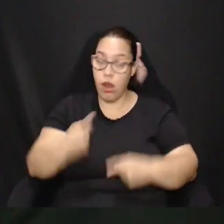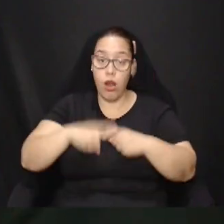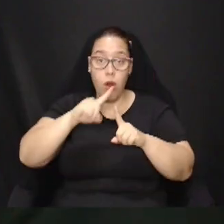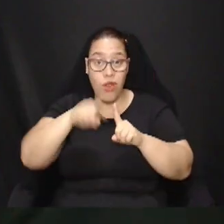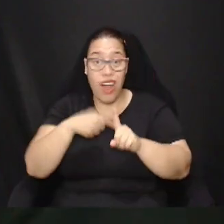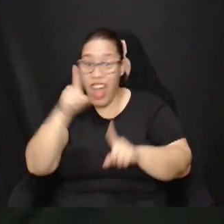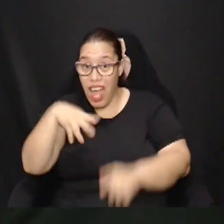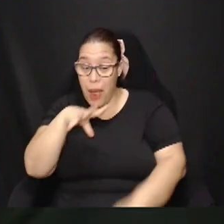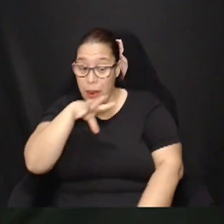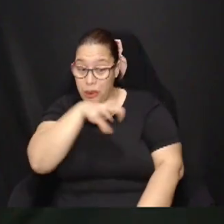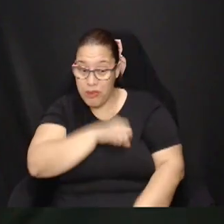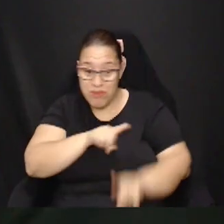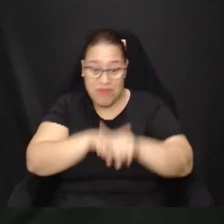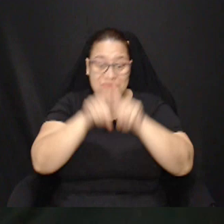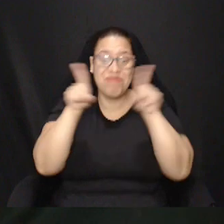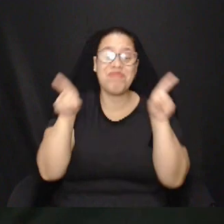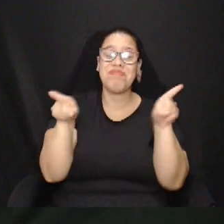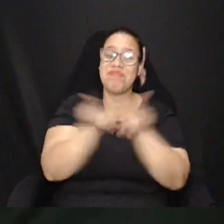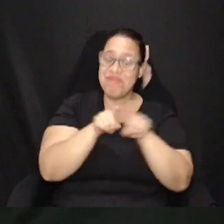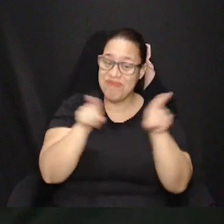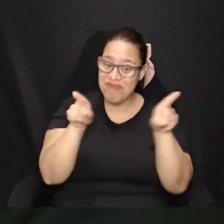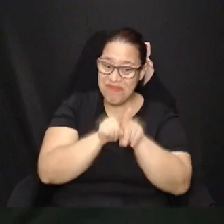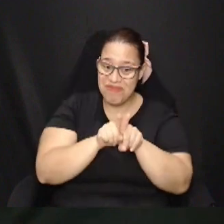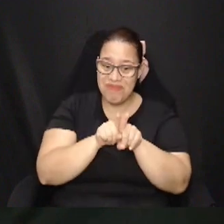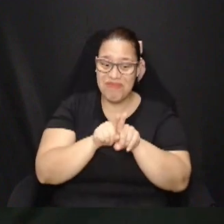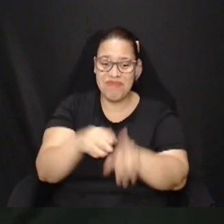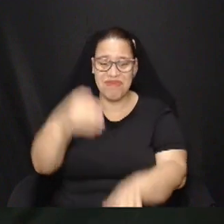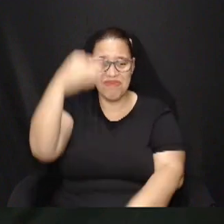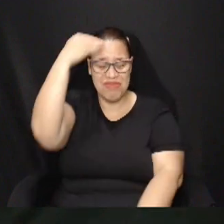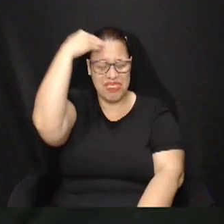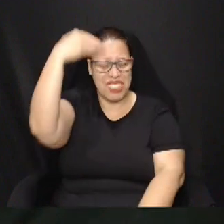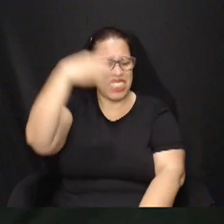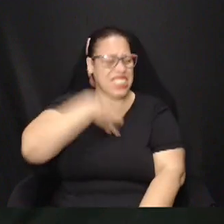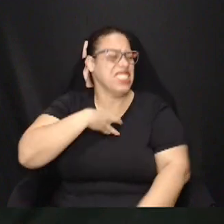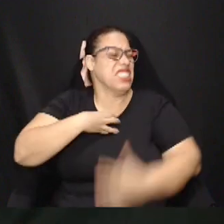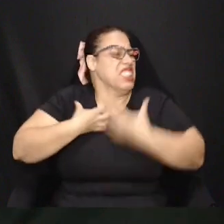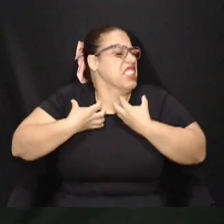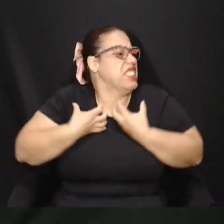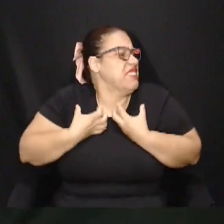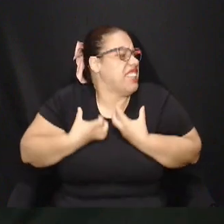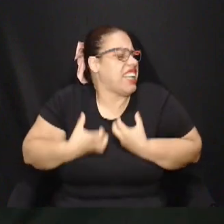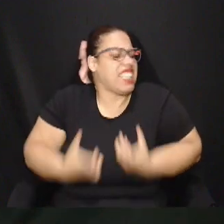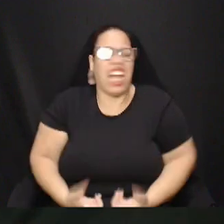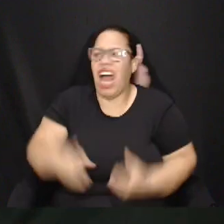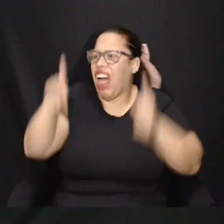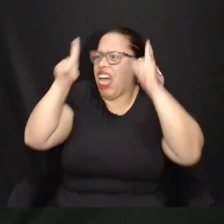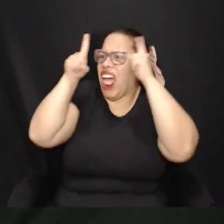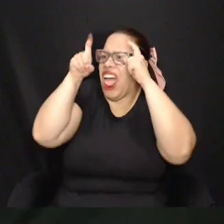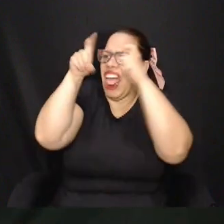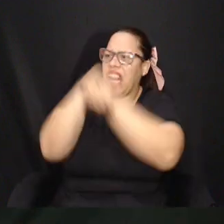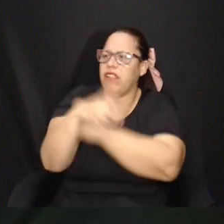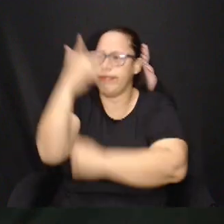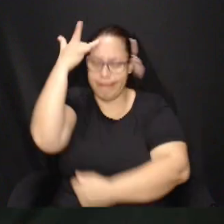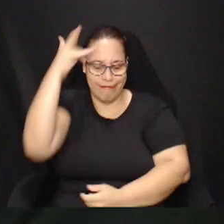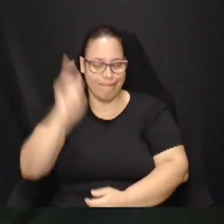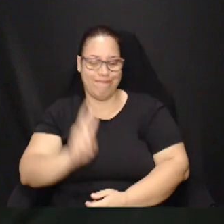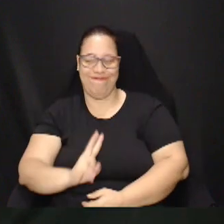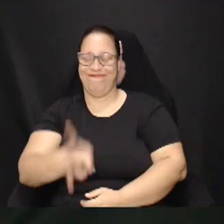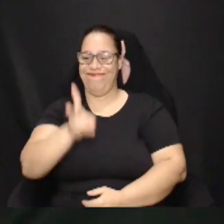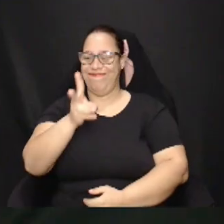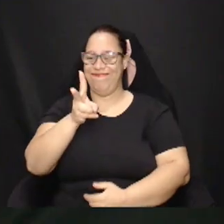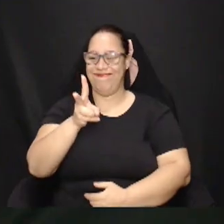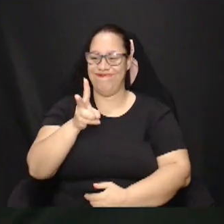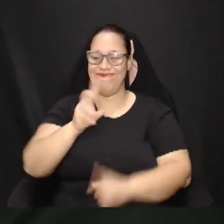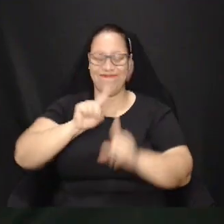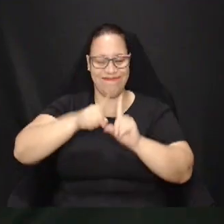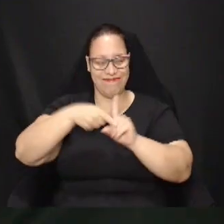mas também de culpa, de cansaço, de desafios. Amanhã a gente segue falando, então, sobre maternidade